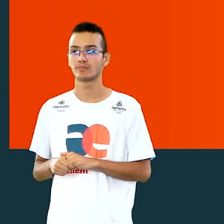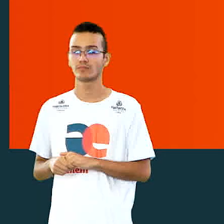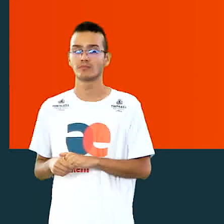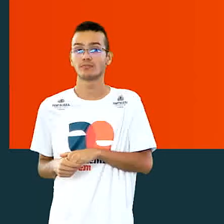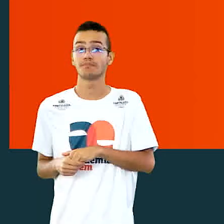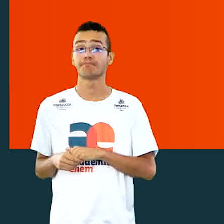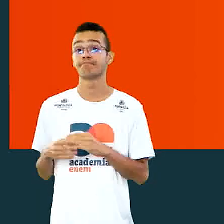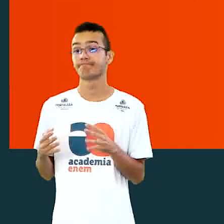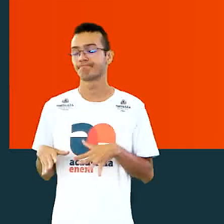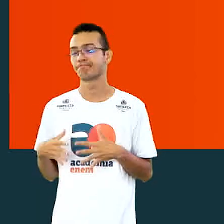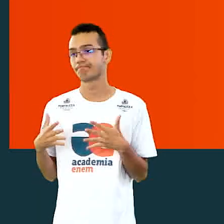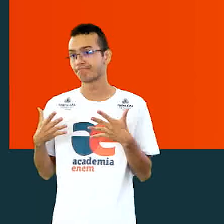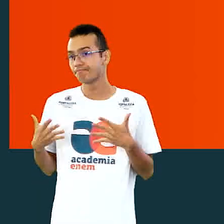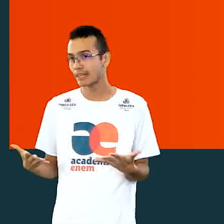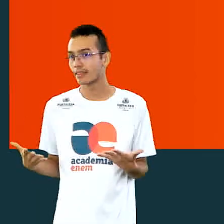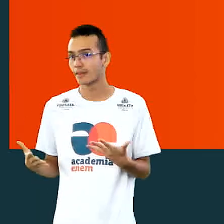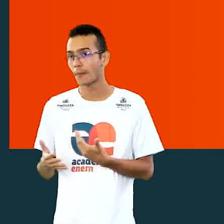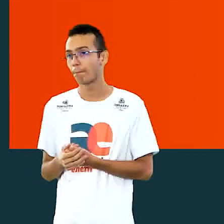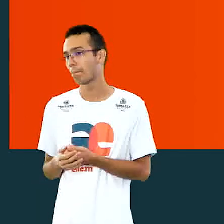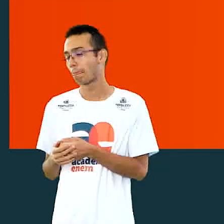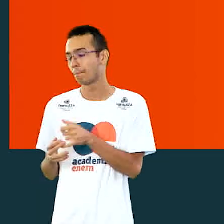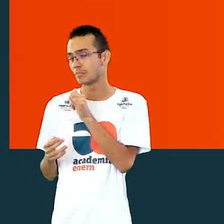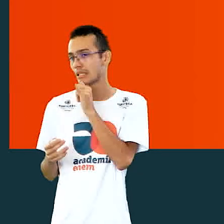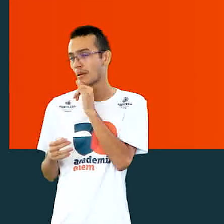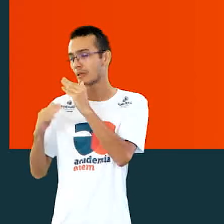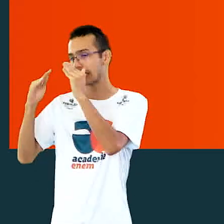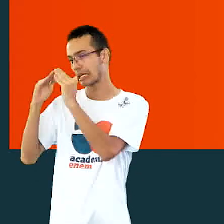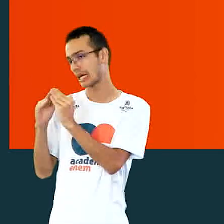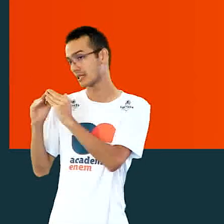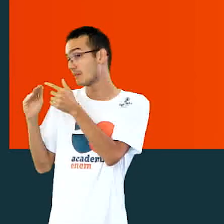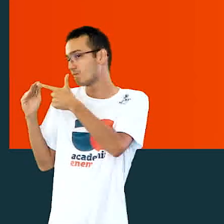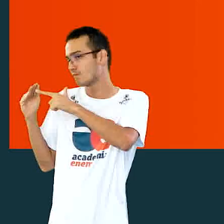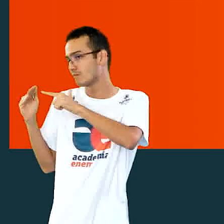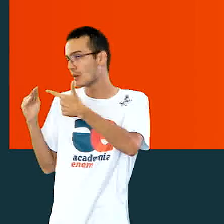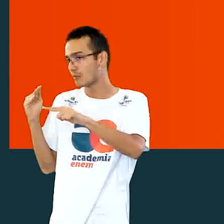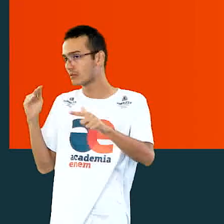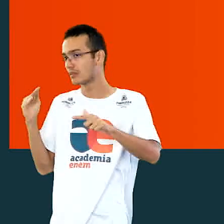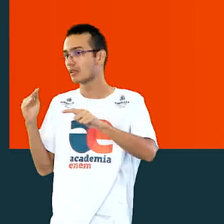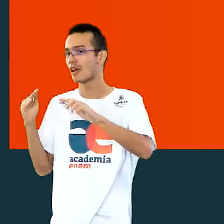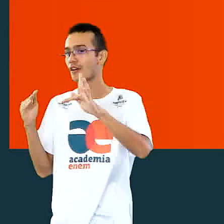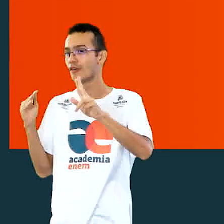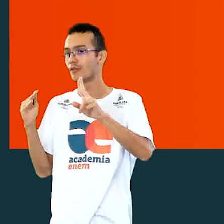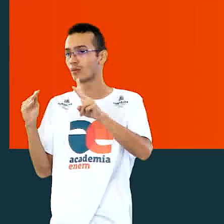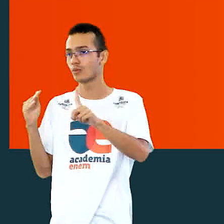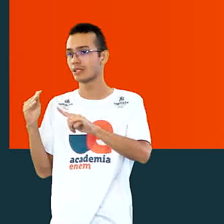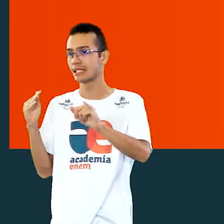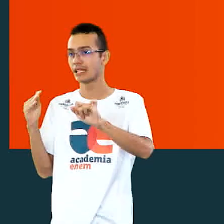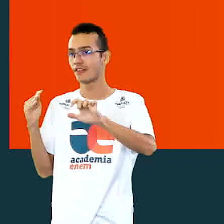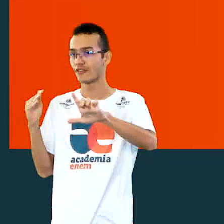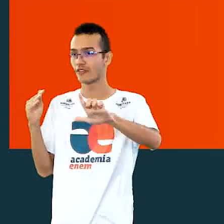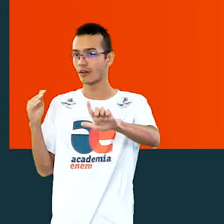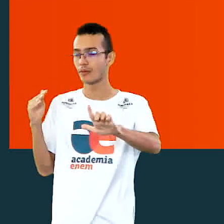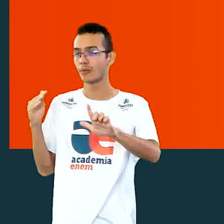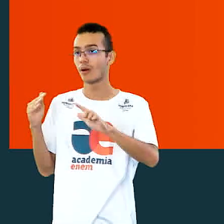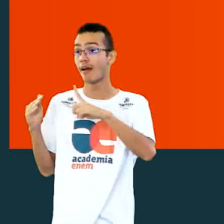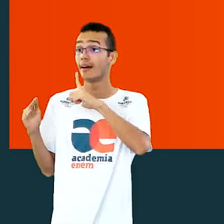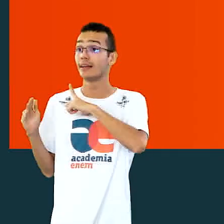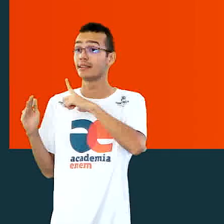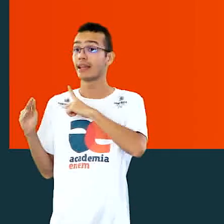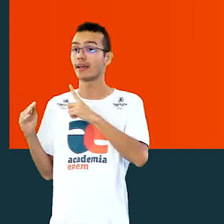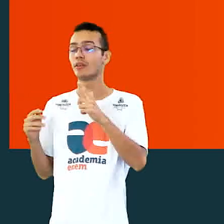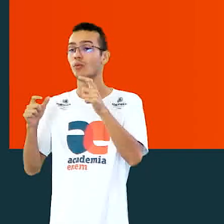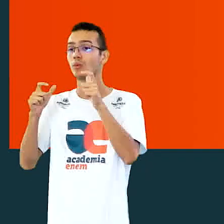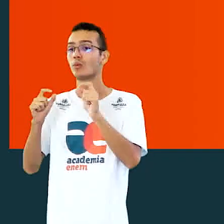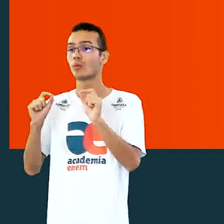nós não temos fusíveis, nós temos disjuntores. Tem a mesma